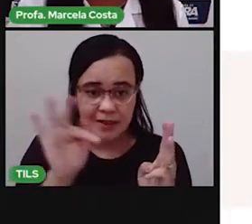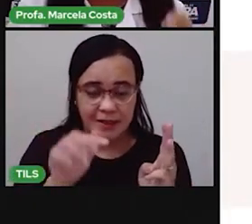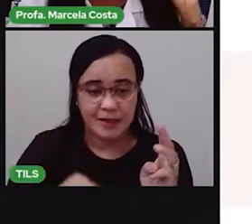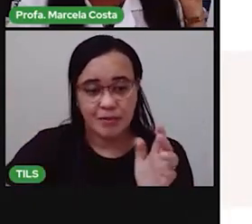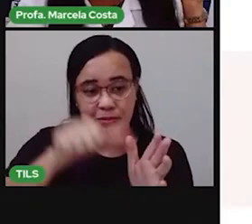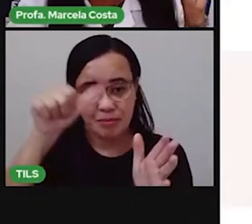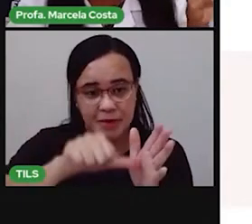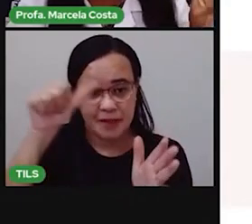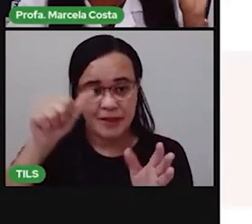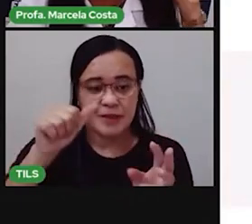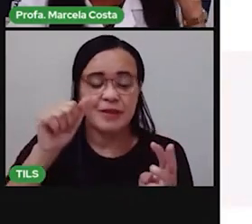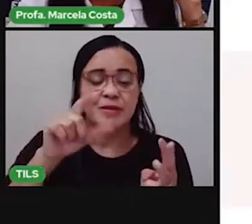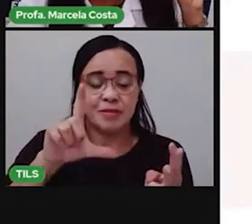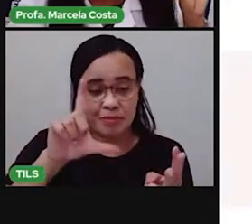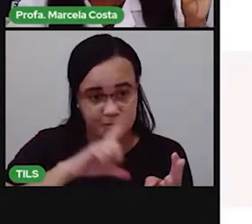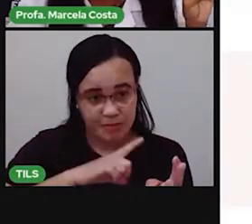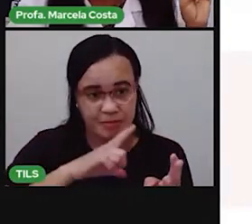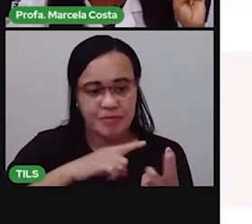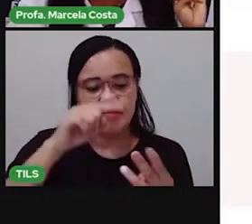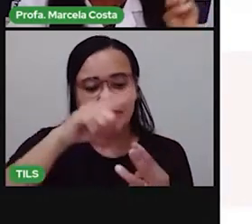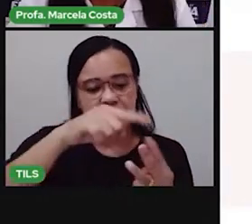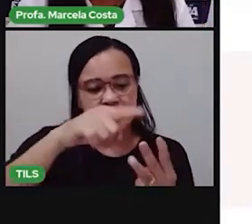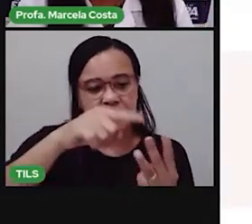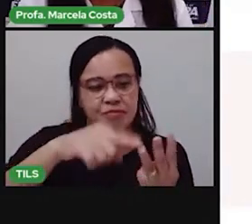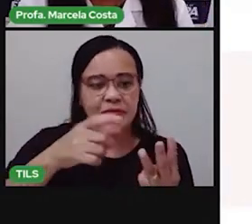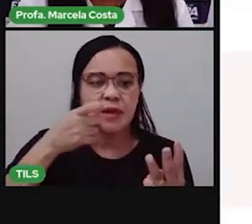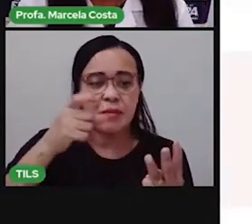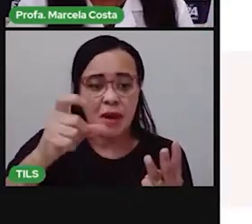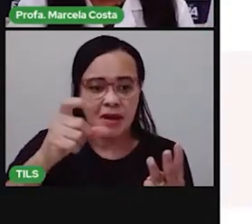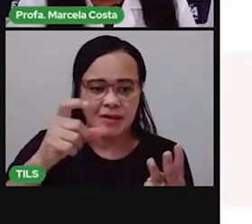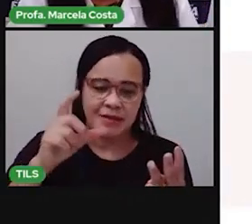da parlenda tem três palavras.